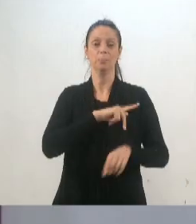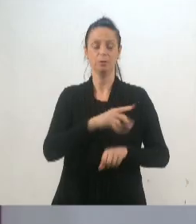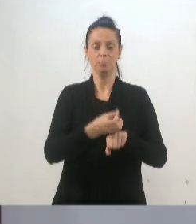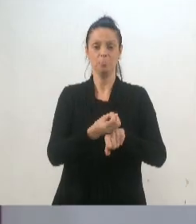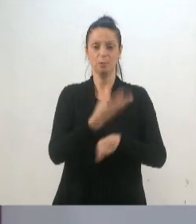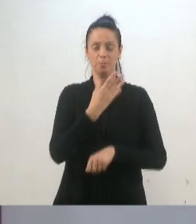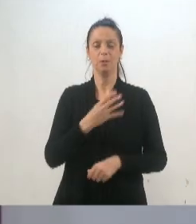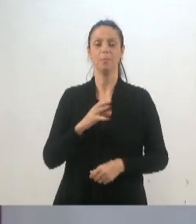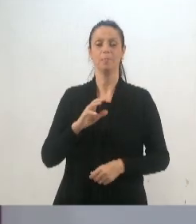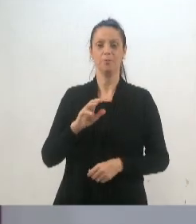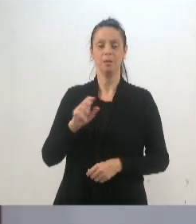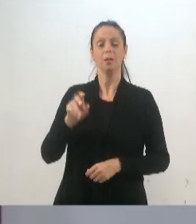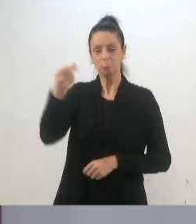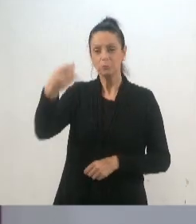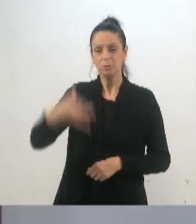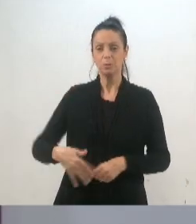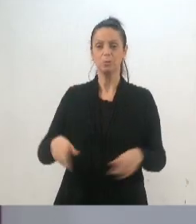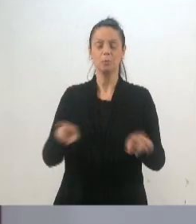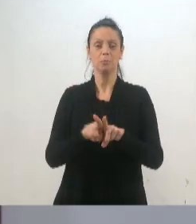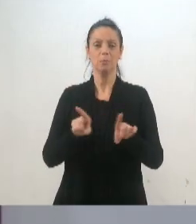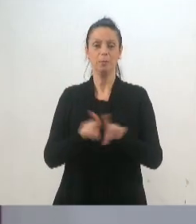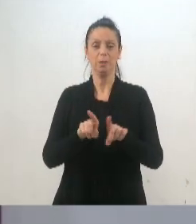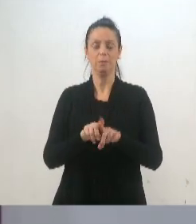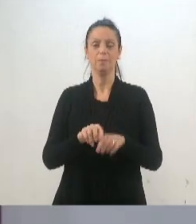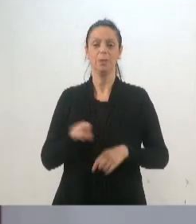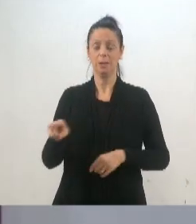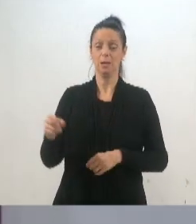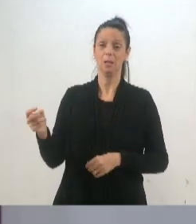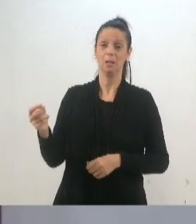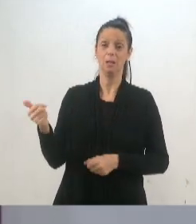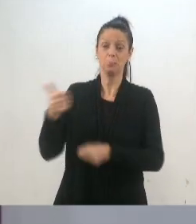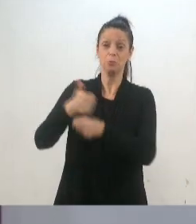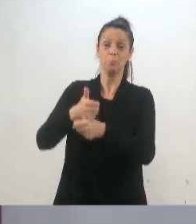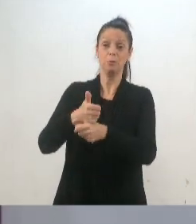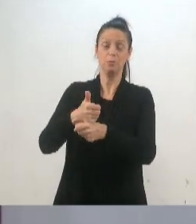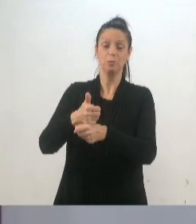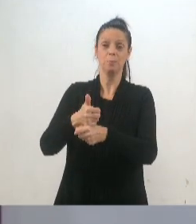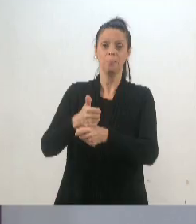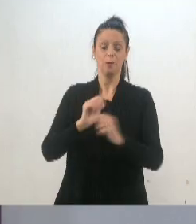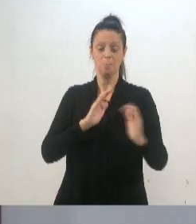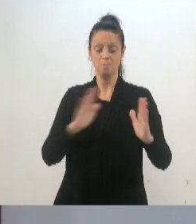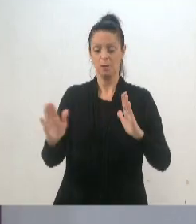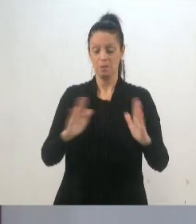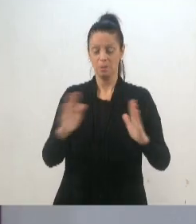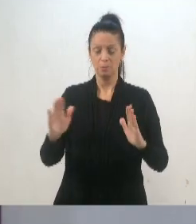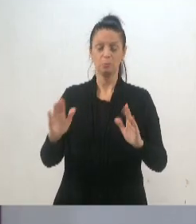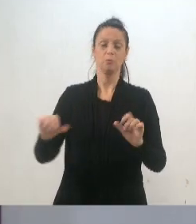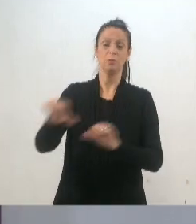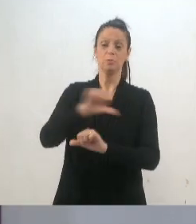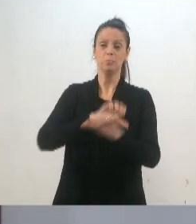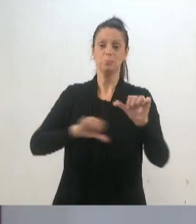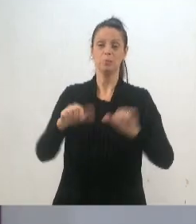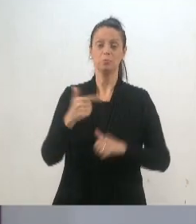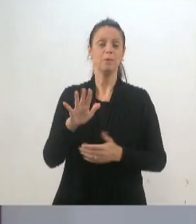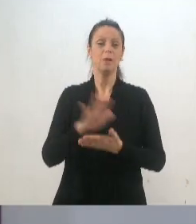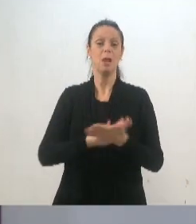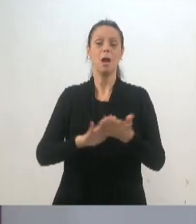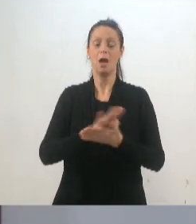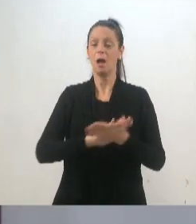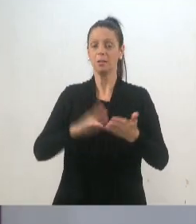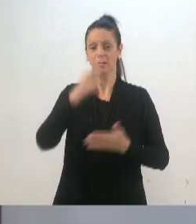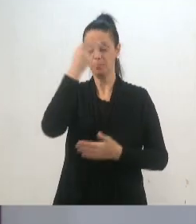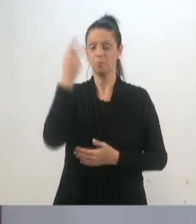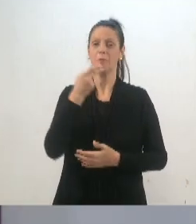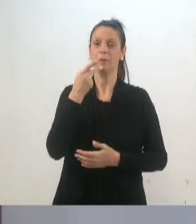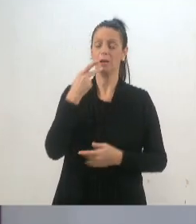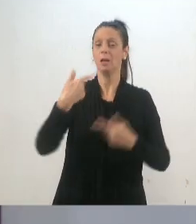Alexandre Vargas, relatou, sentou no cargo, durante a transição inteira, não teve uma manifestação sobre